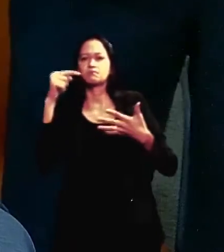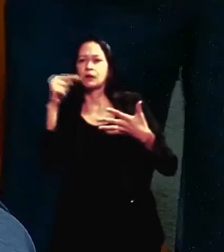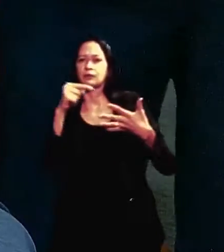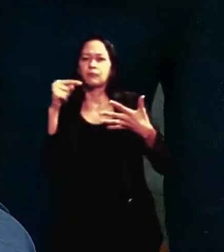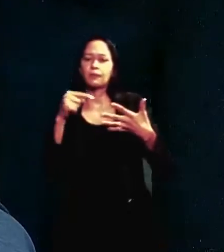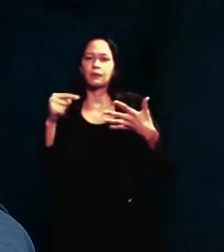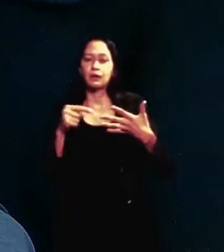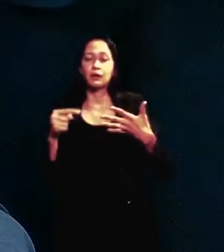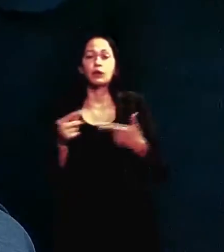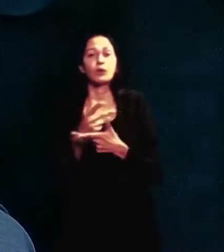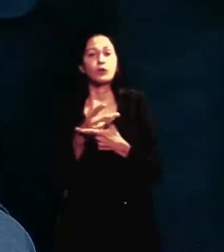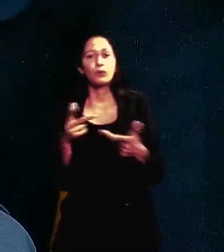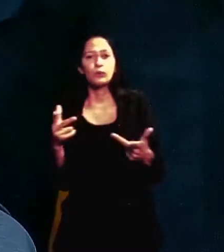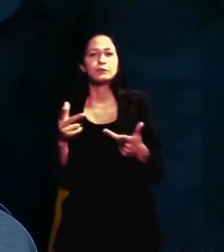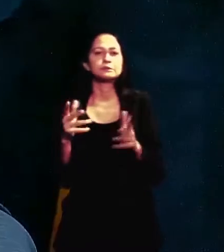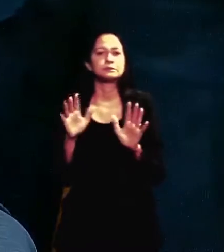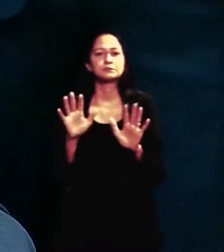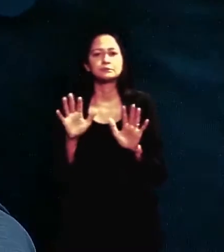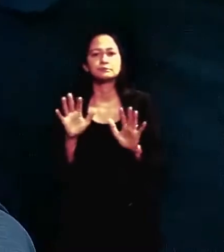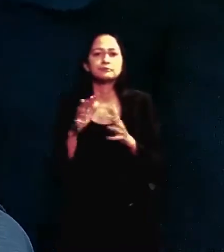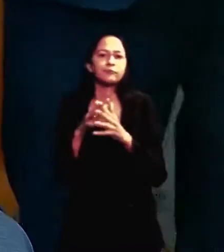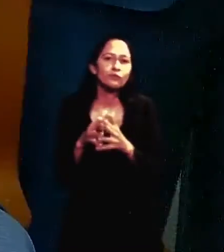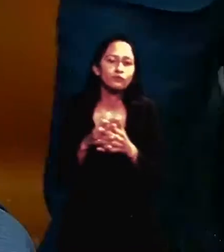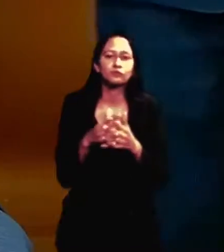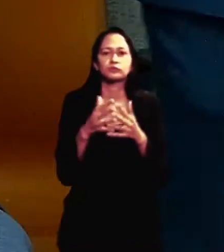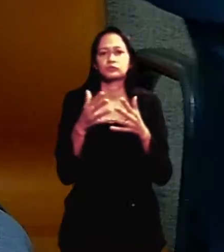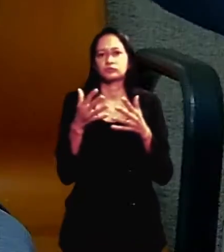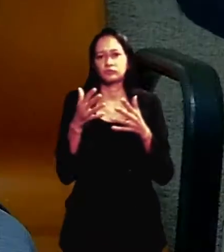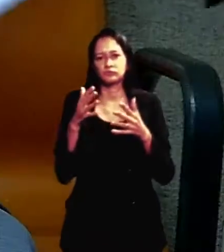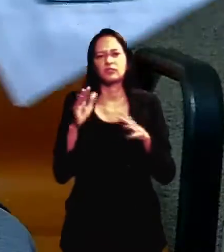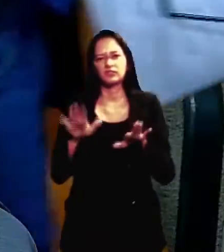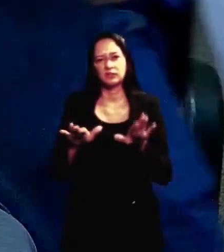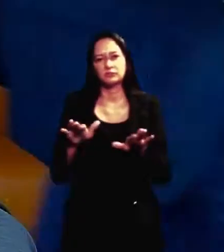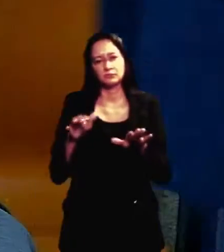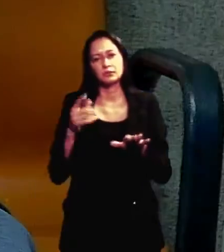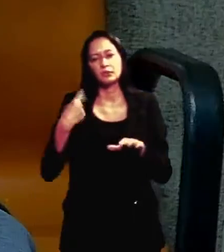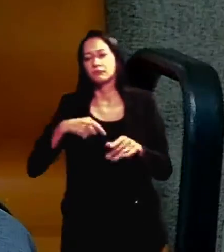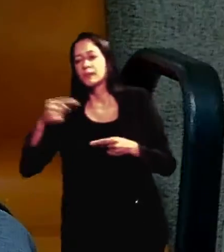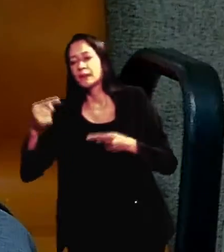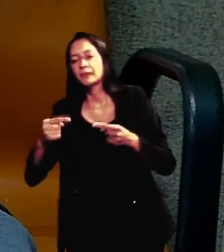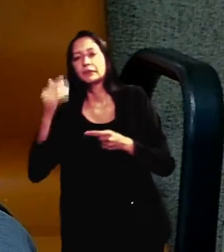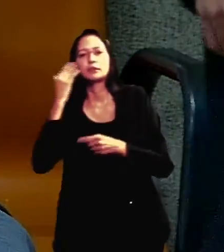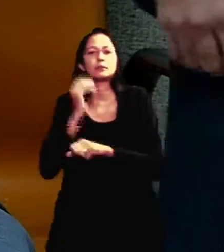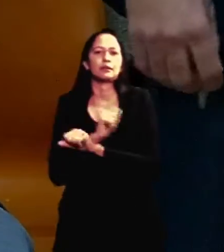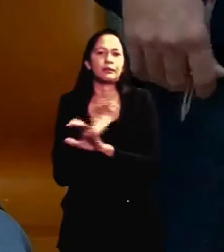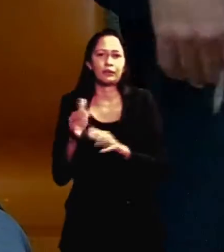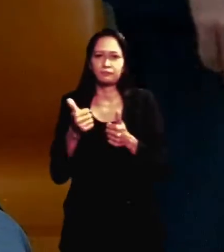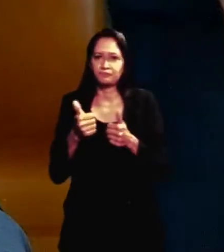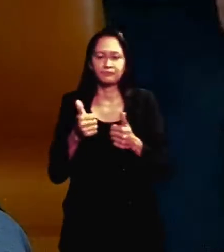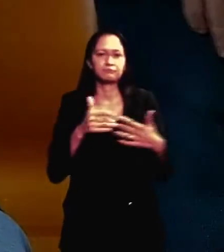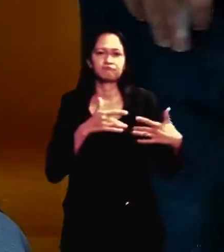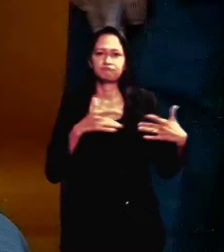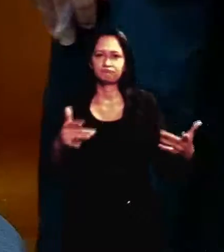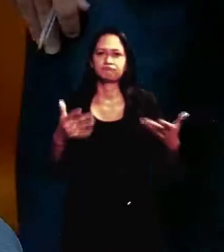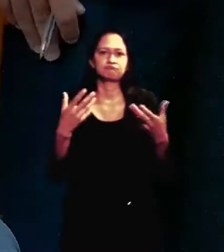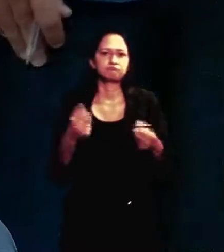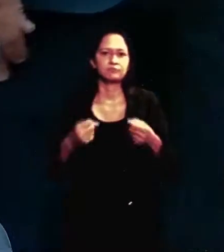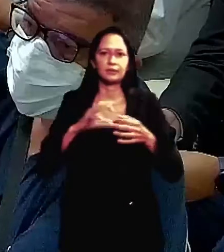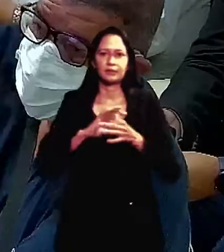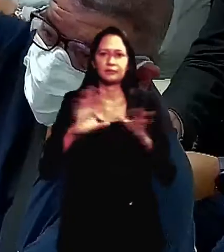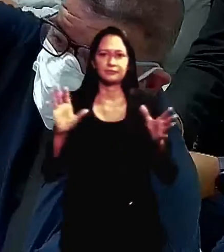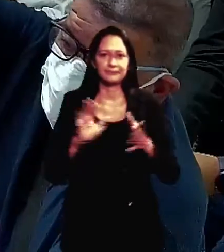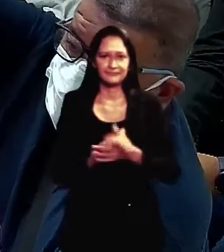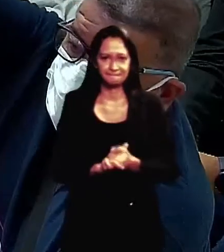que, porventura, estão sendo divergidos aí pelas partes, tá bom? Fico à disposição de vocês, viu, Chachel?